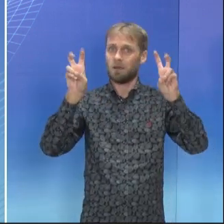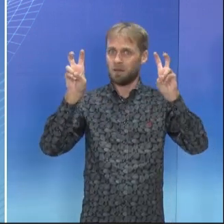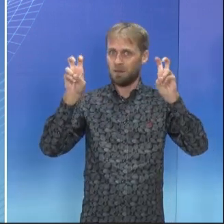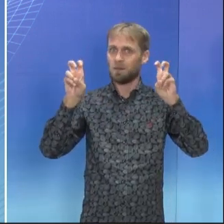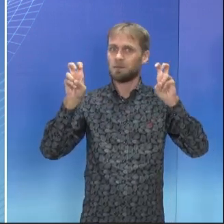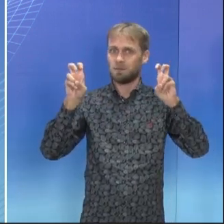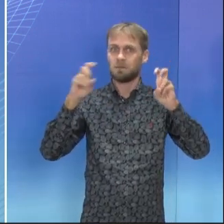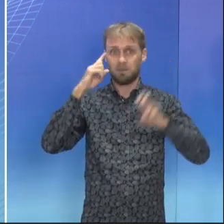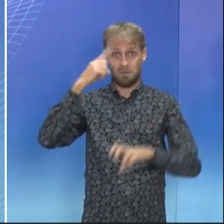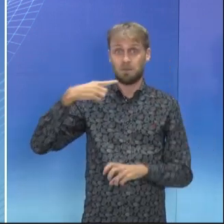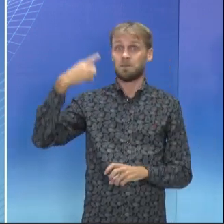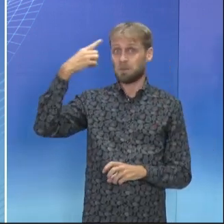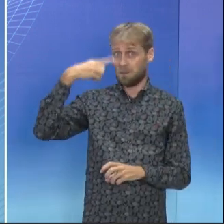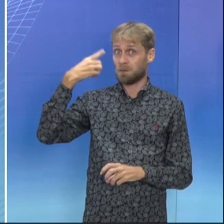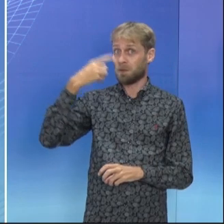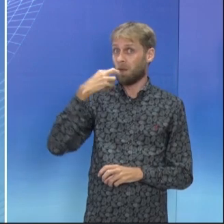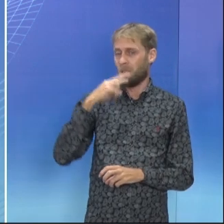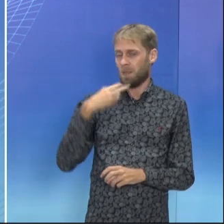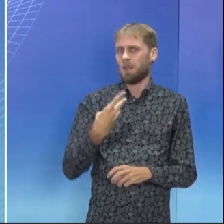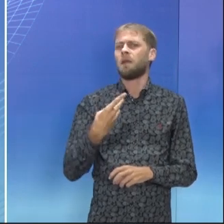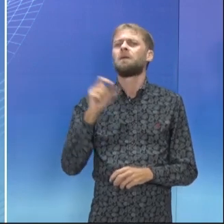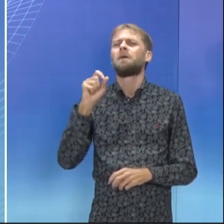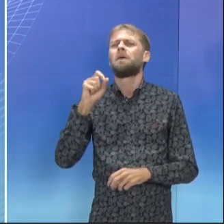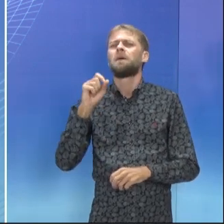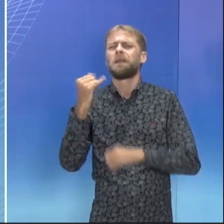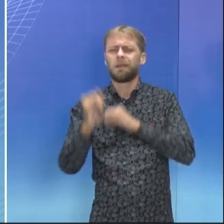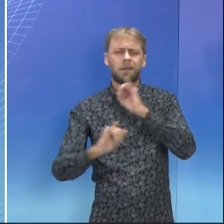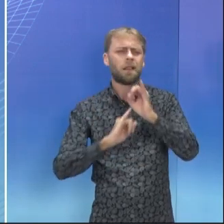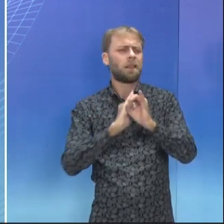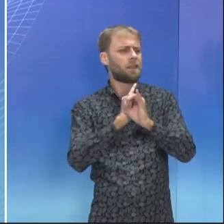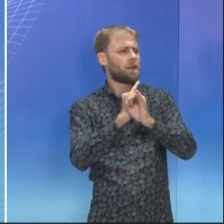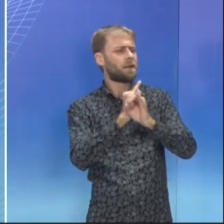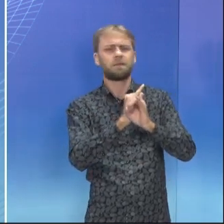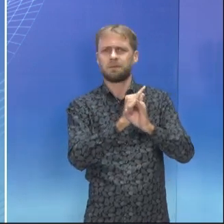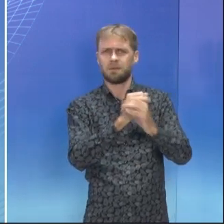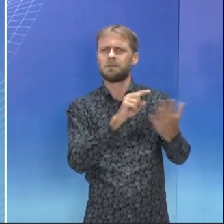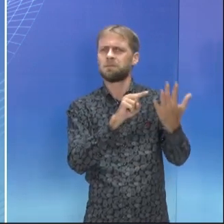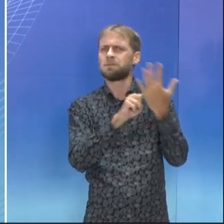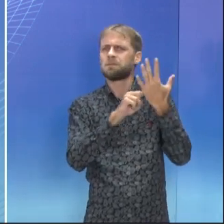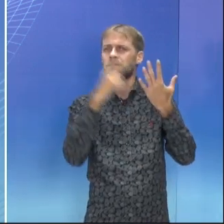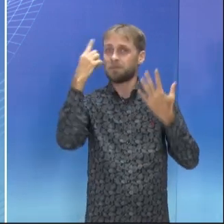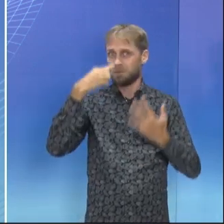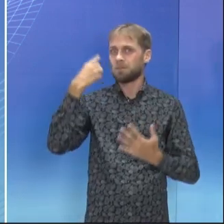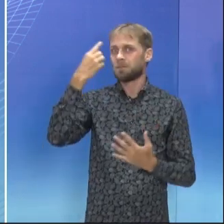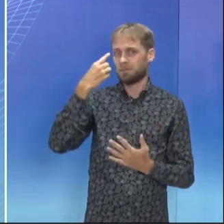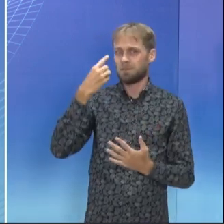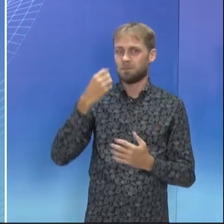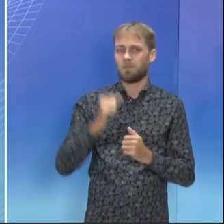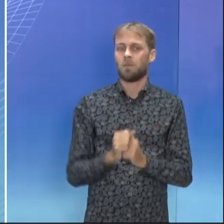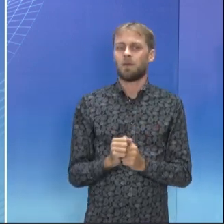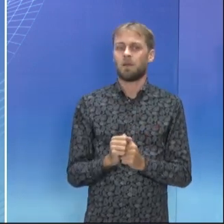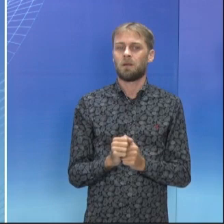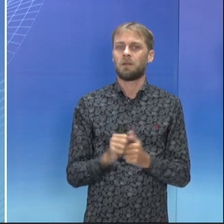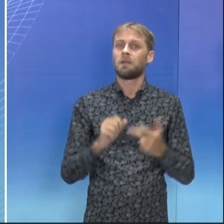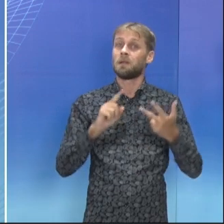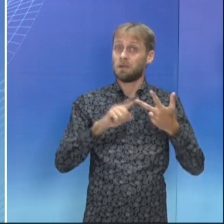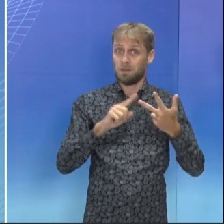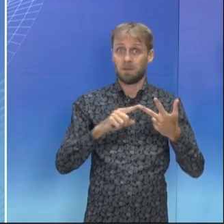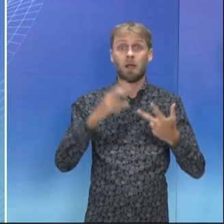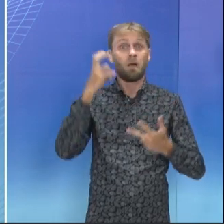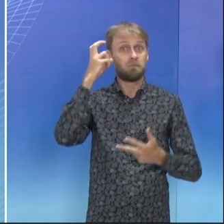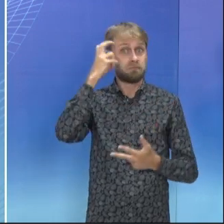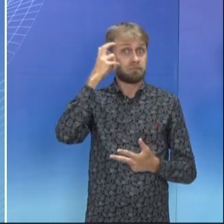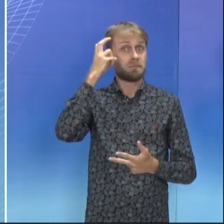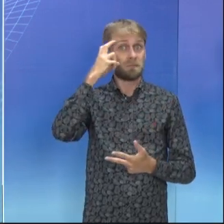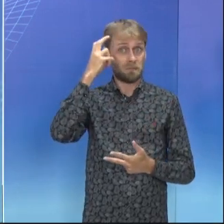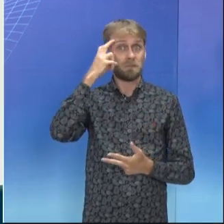língua espanhola, vê o que está bombando na internet em relação à língua, tá certo? Estudem um pouquinho